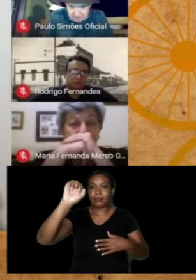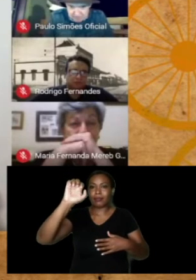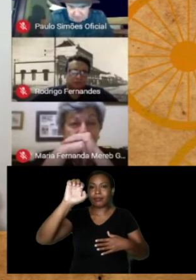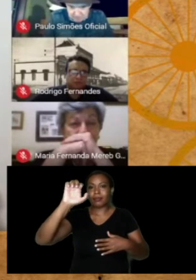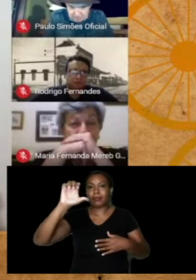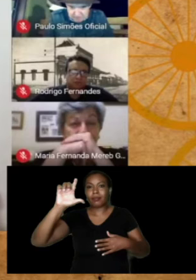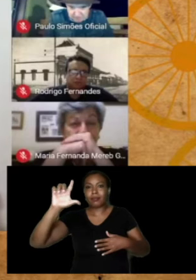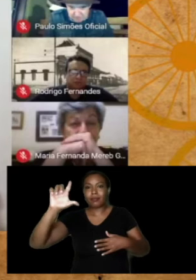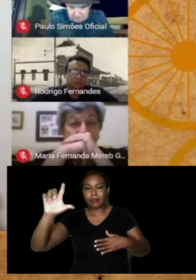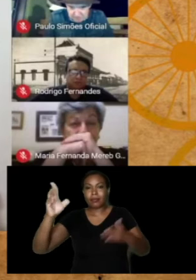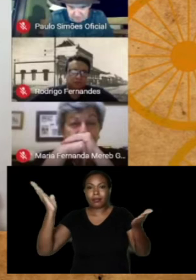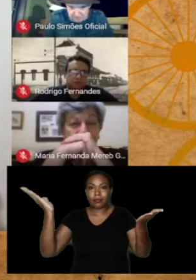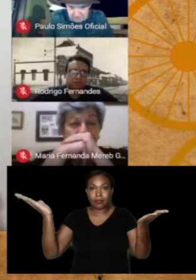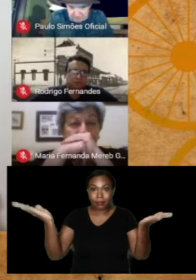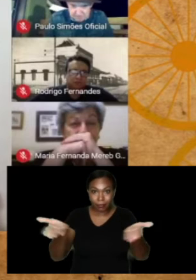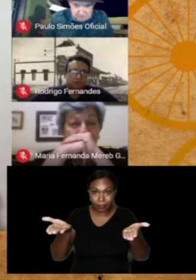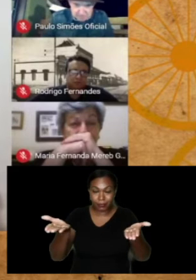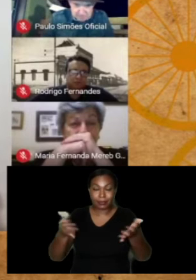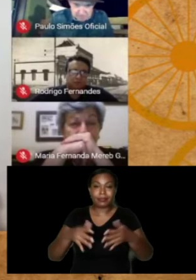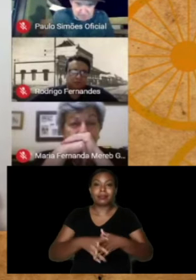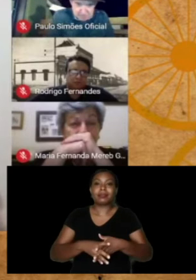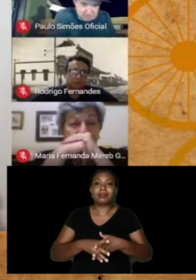Bom, neste momento, então,